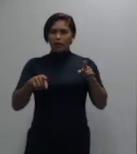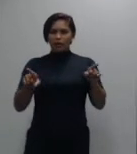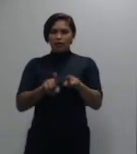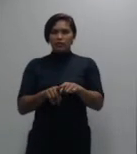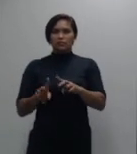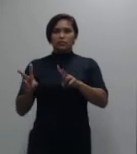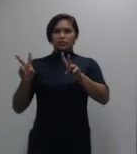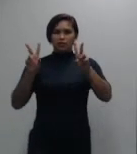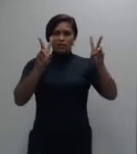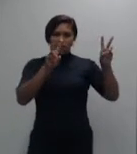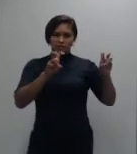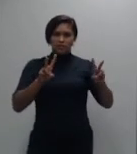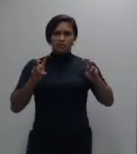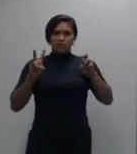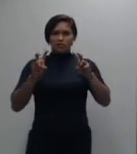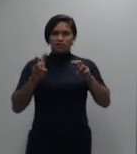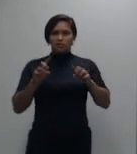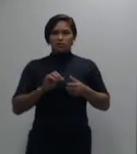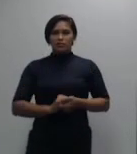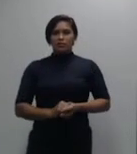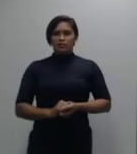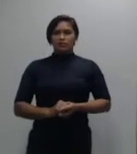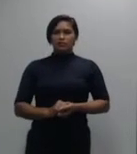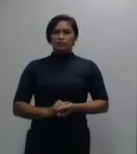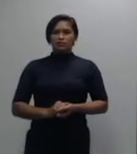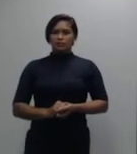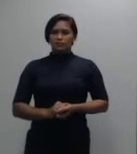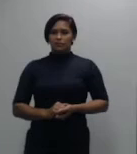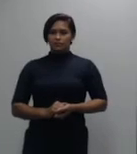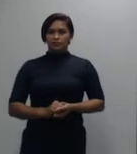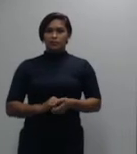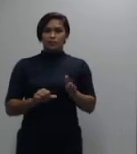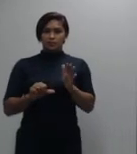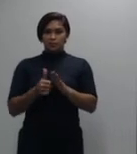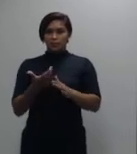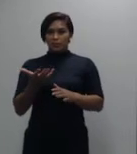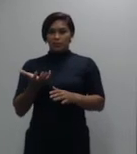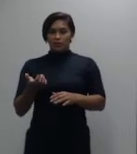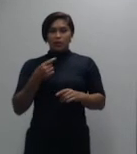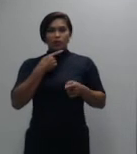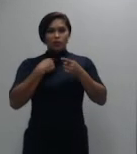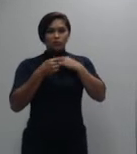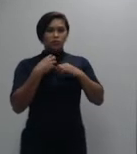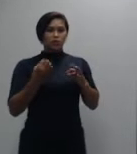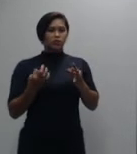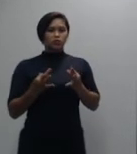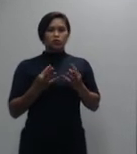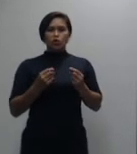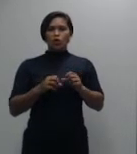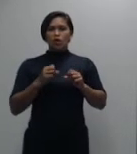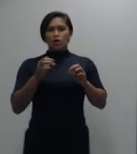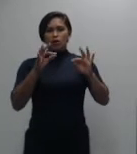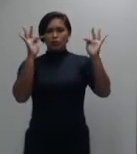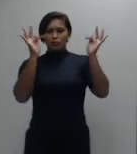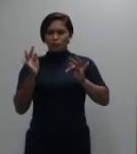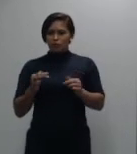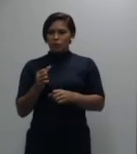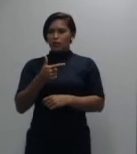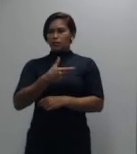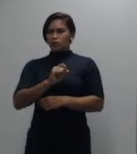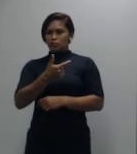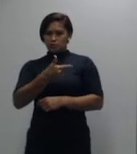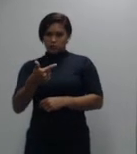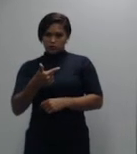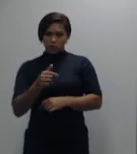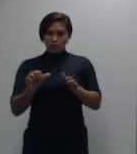seu grande dia é primeiramente eu queria desejar a todos e todas as infeliz 2002 é a primeira vez que